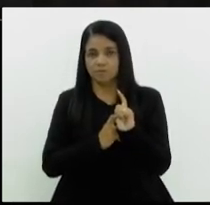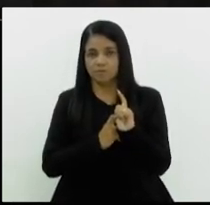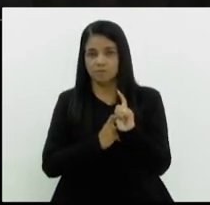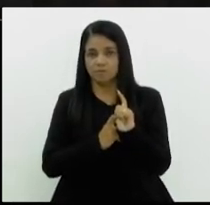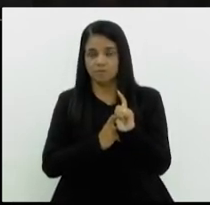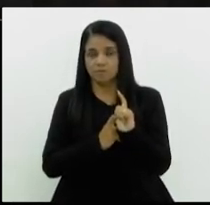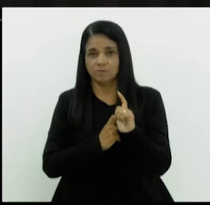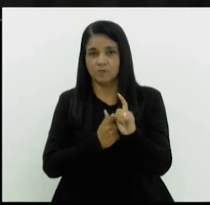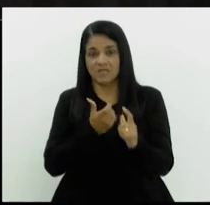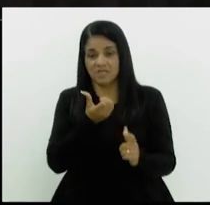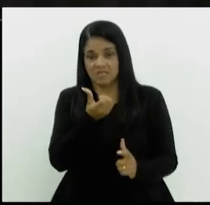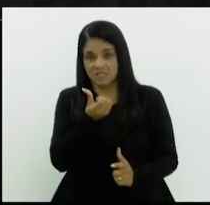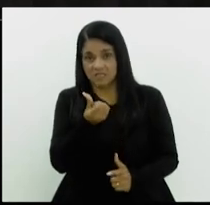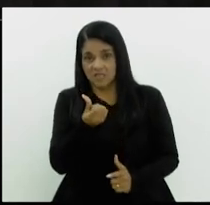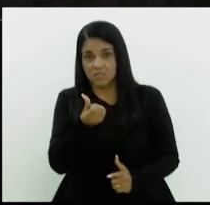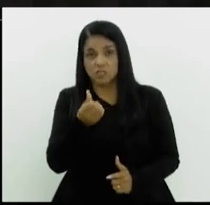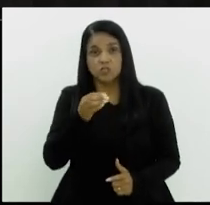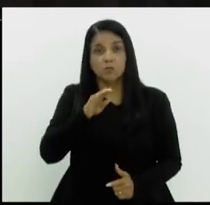prevê